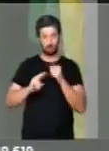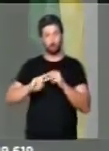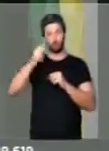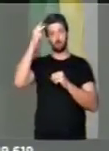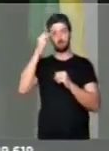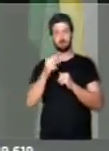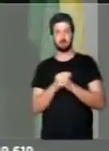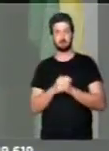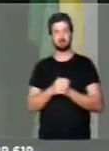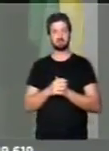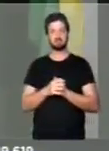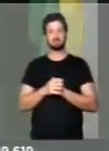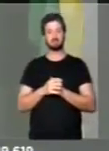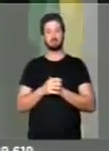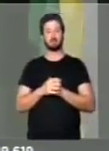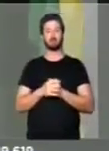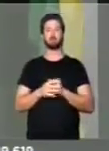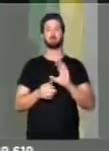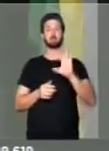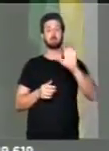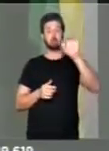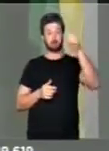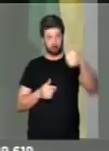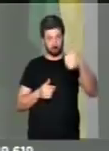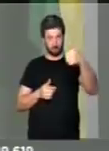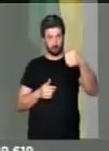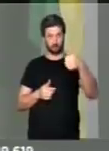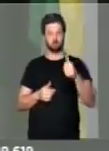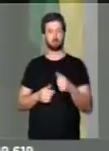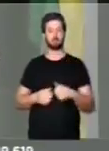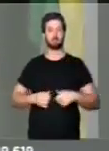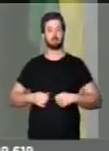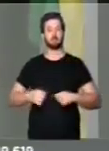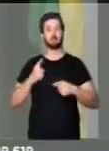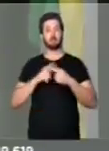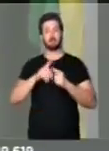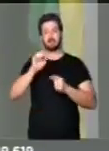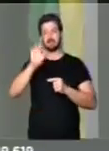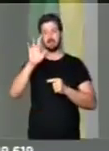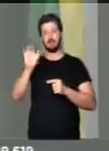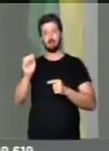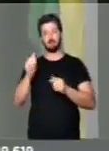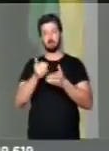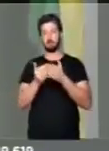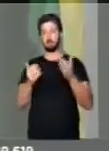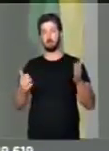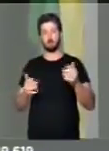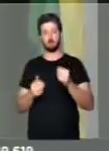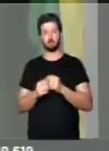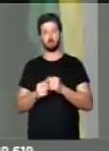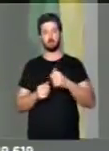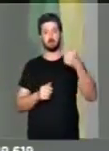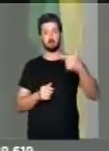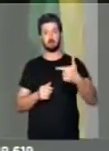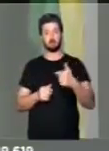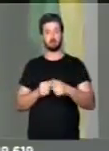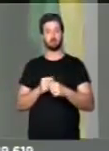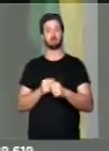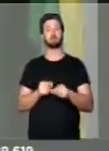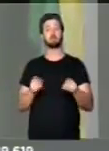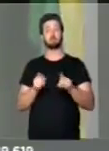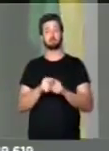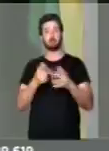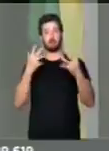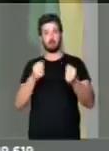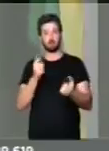duplamente. Primeiro, pela frustração da safra. Segundo, pela impossibilidade de